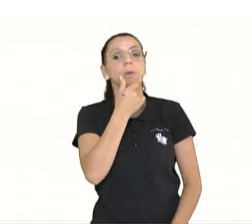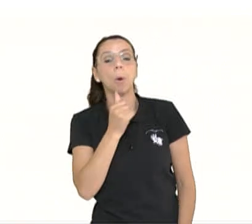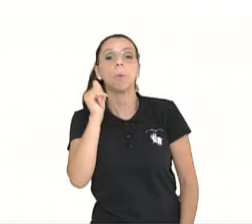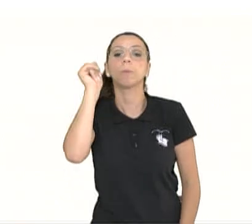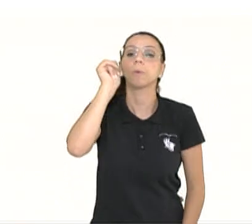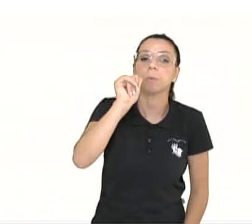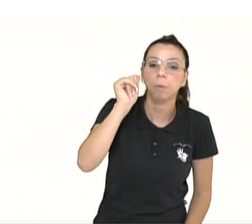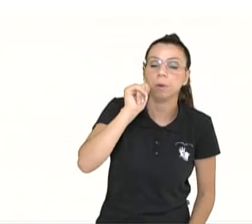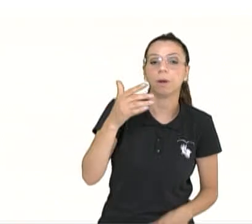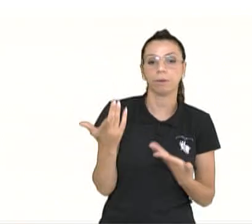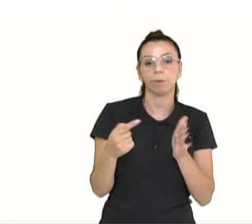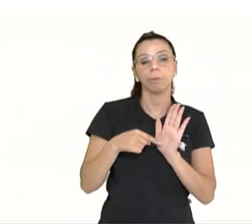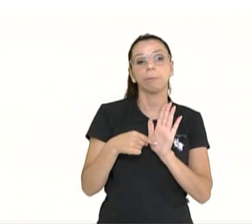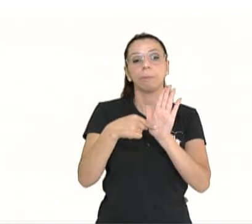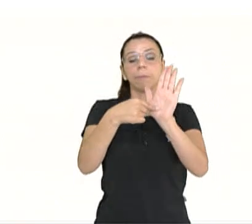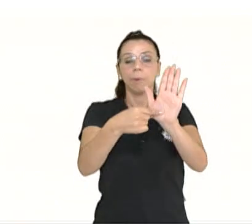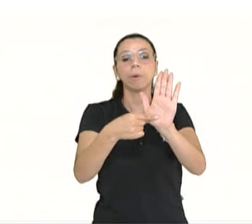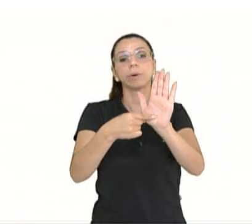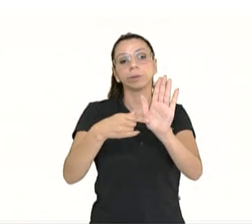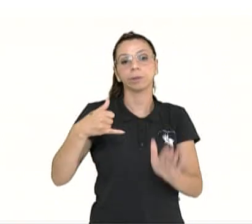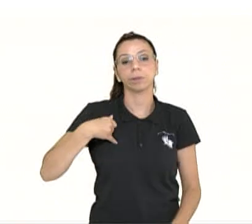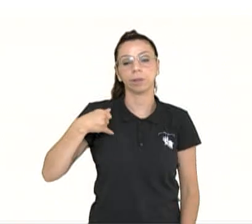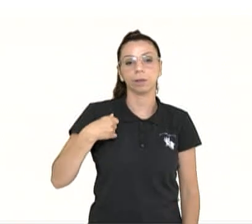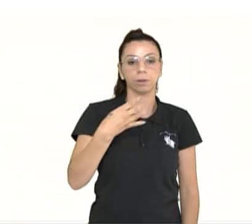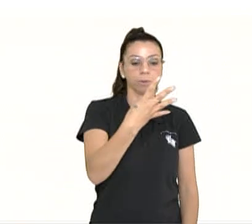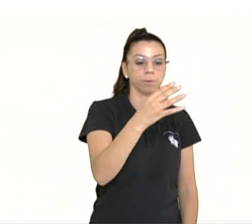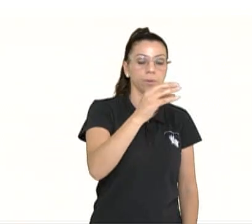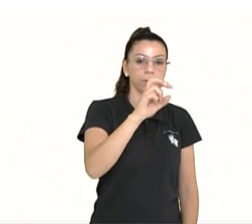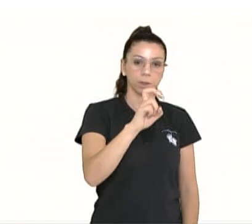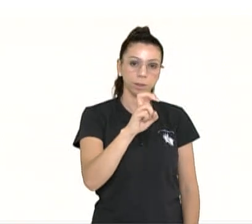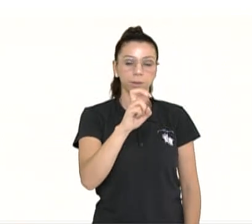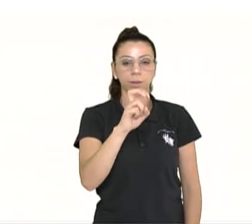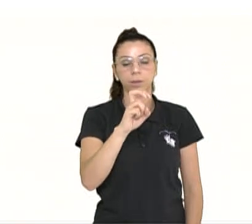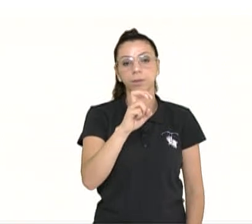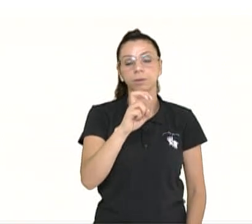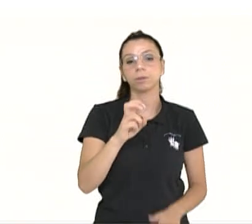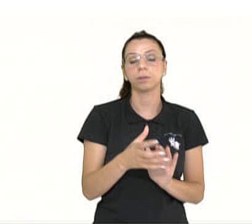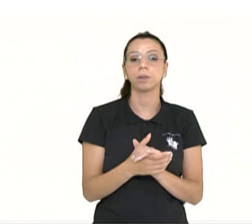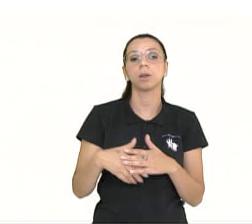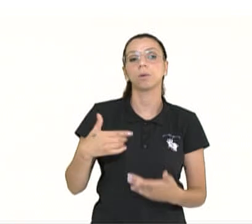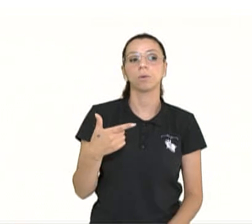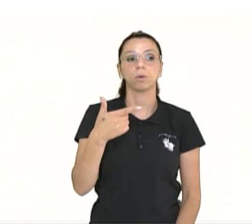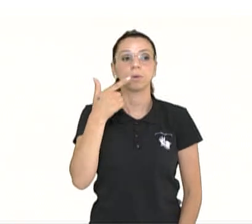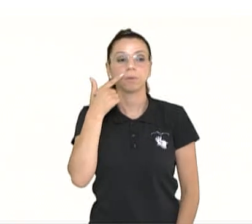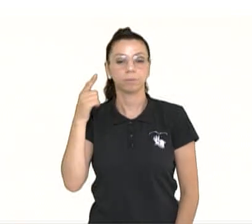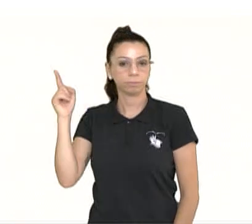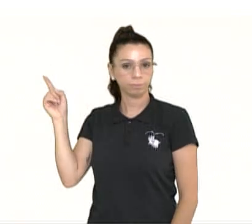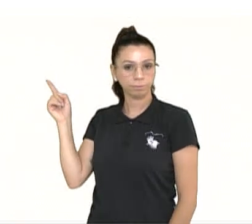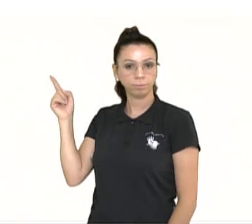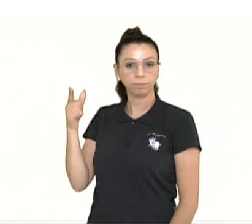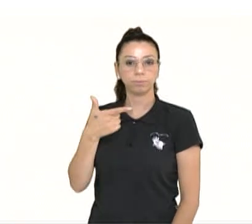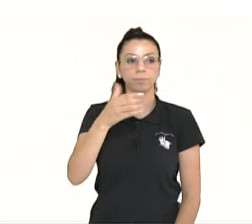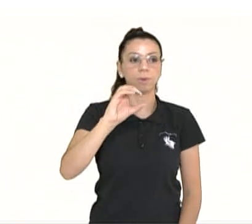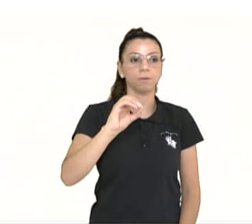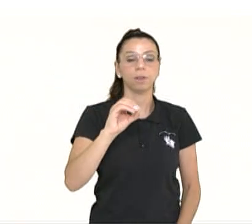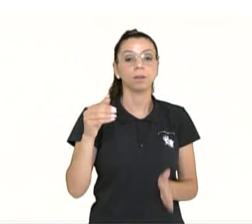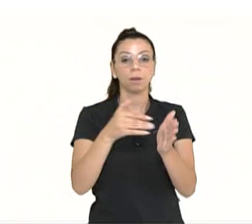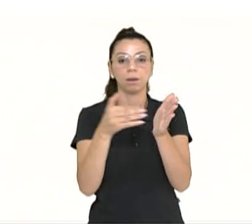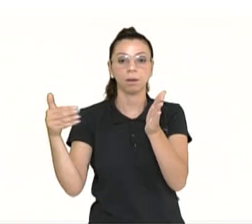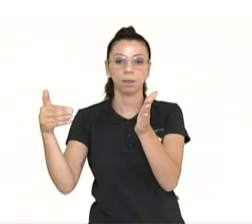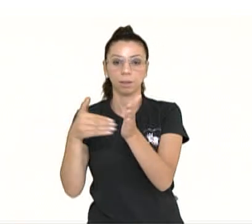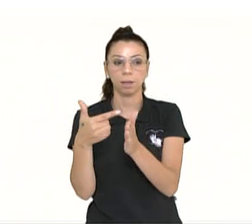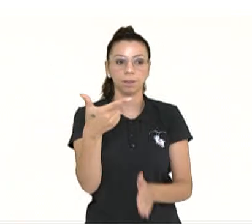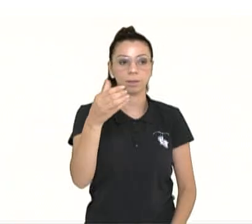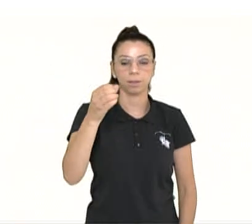que 45 estão na faixa de 16 a 20 anos, 60 na faixa de 21 a 25 anos e 15 na faixa de 26